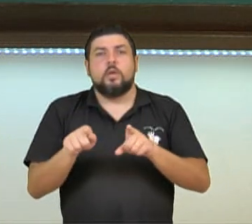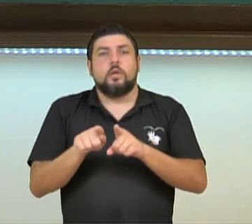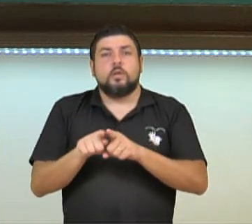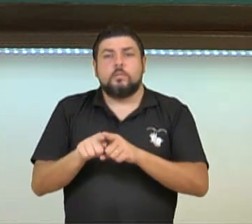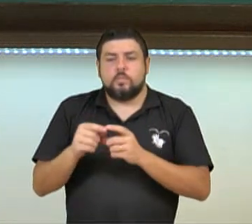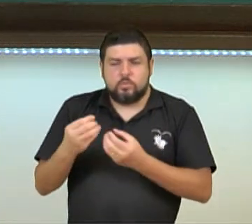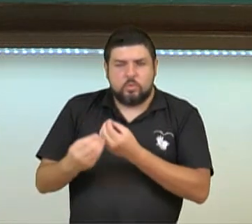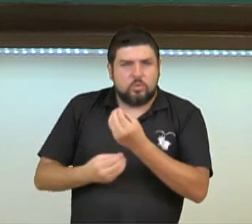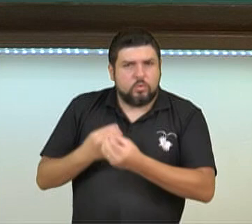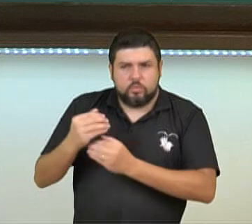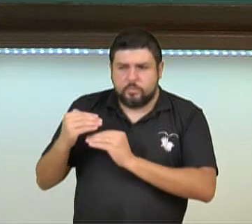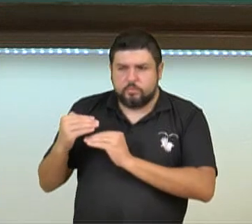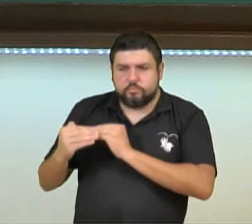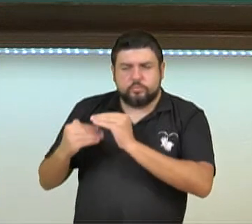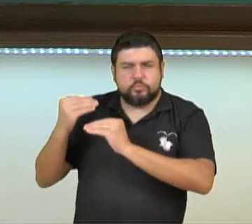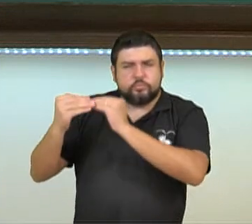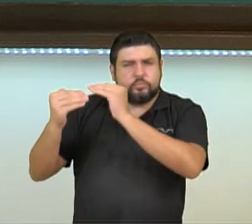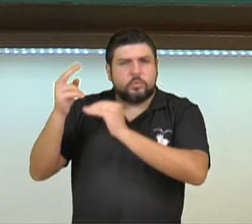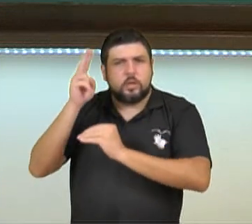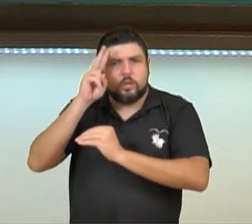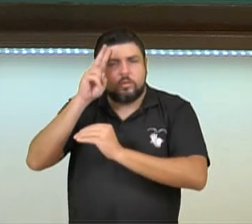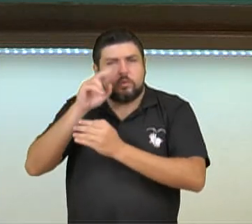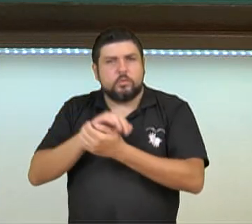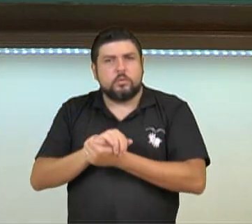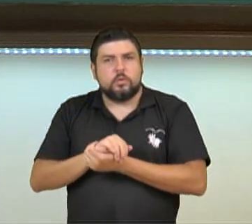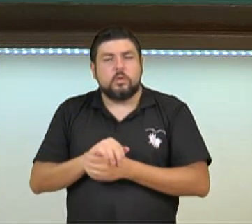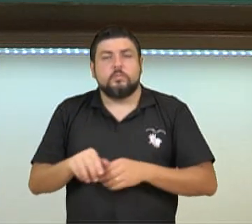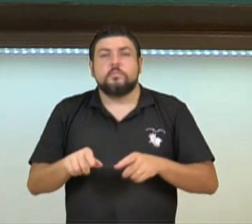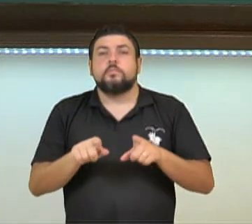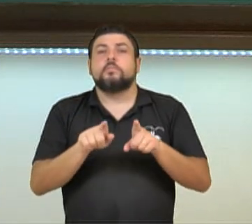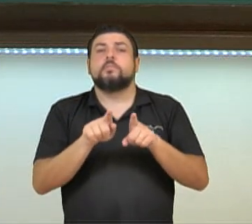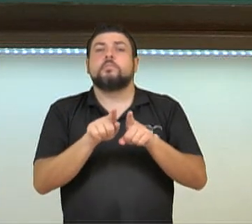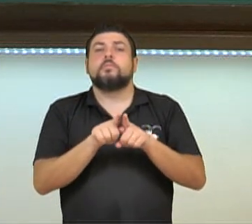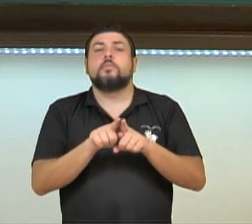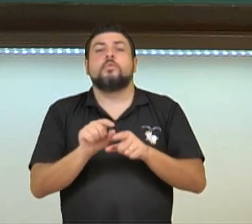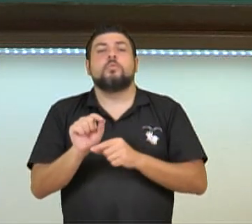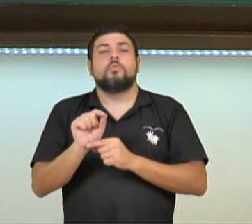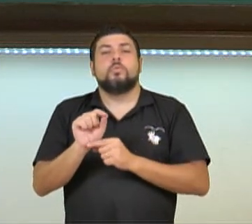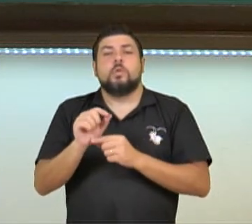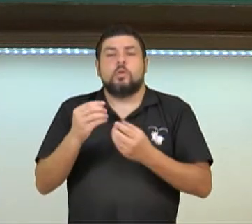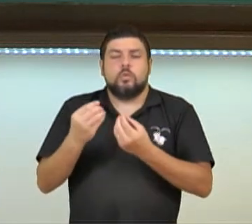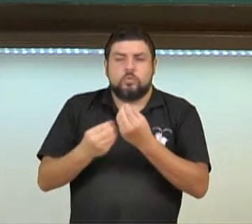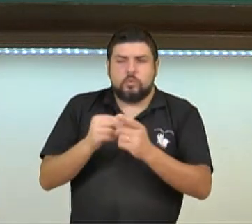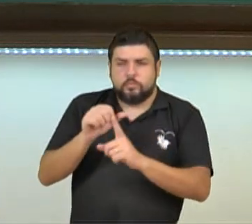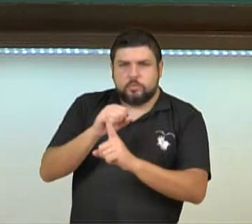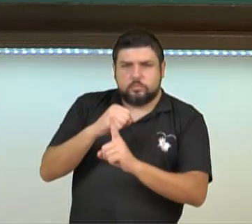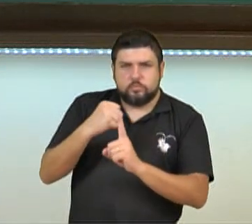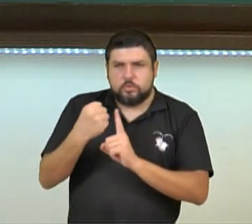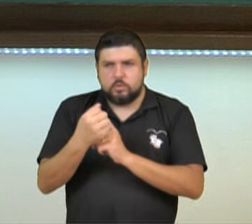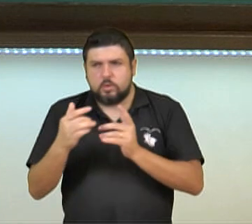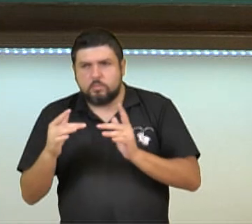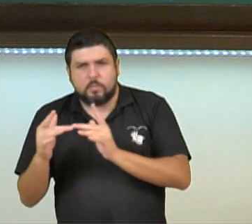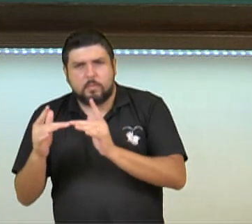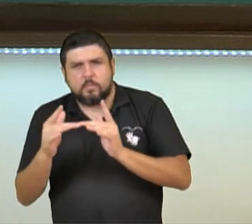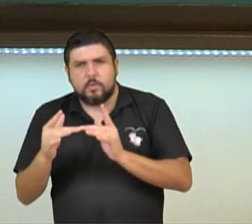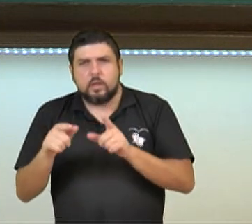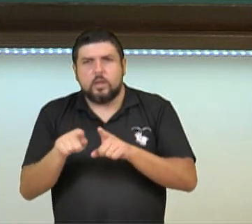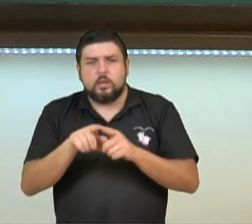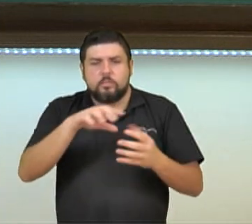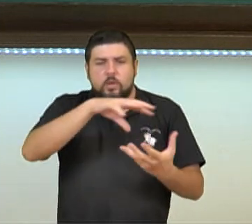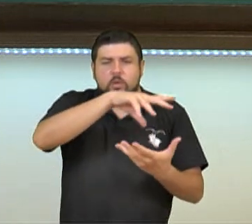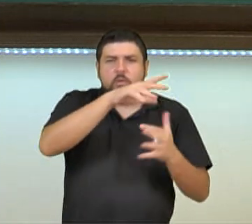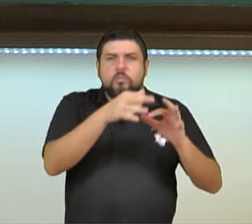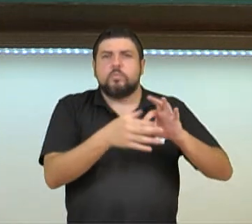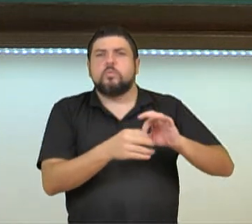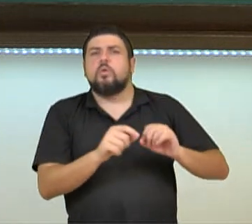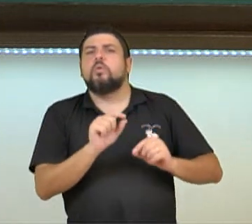evolução sistemática e histórica, também fizemos uma dimensão social e uma dimensão da globalização em